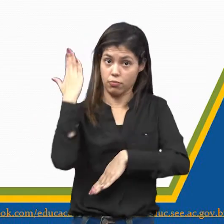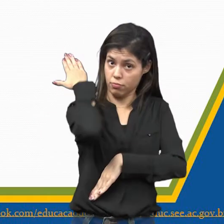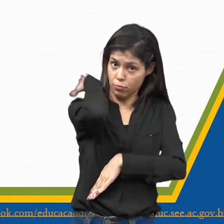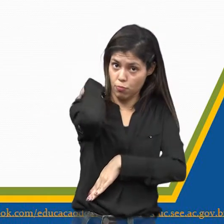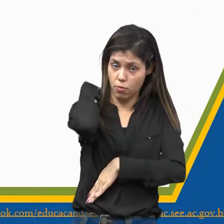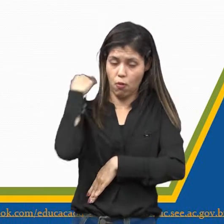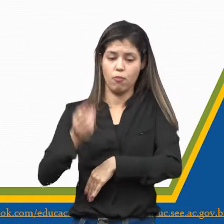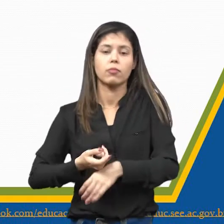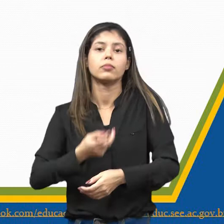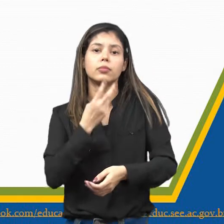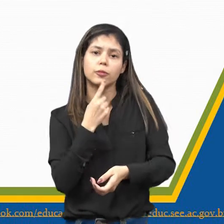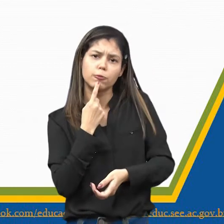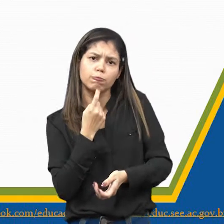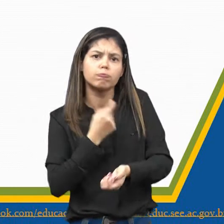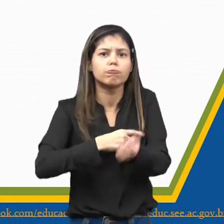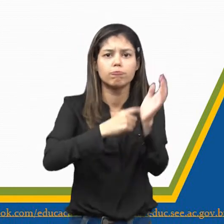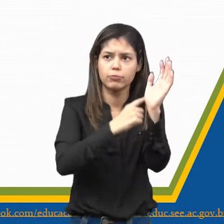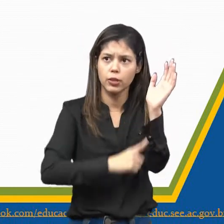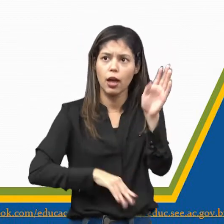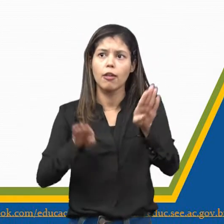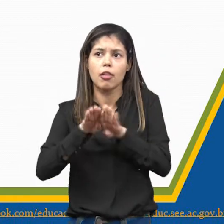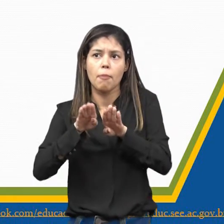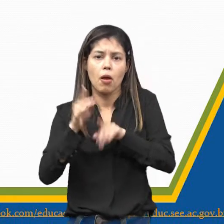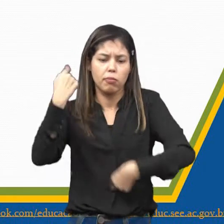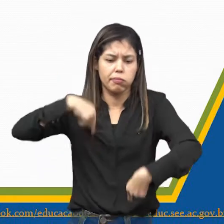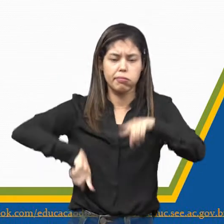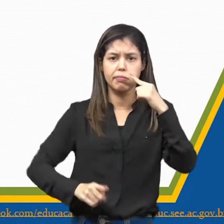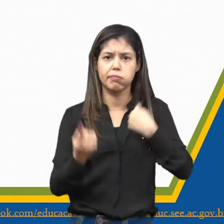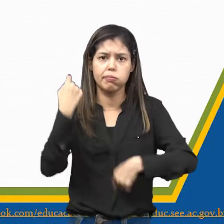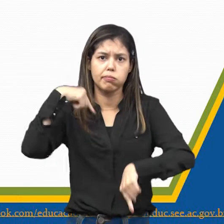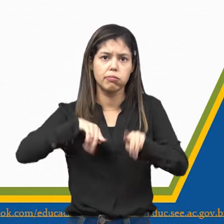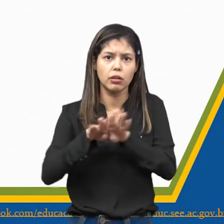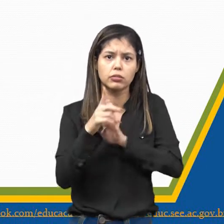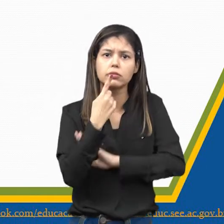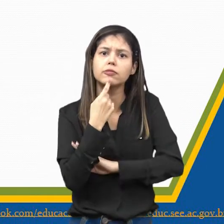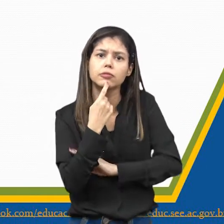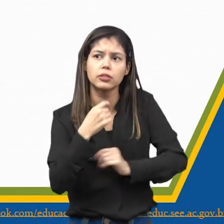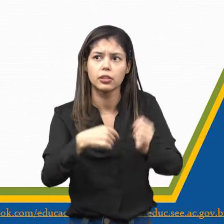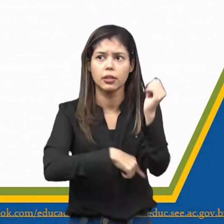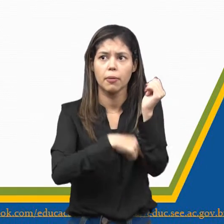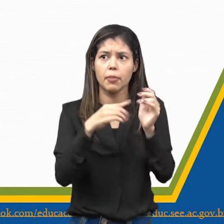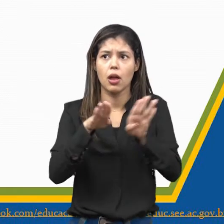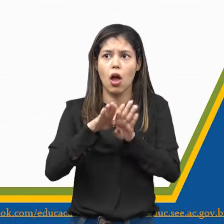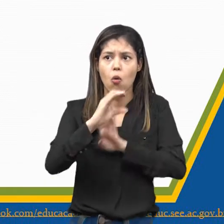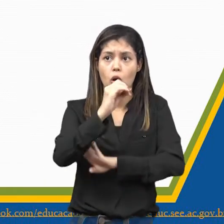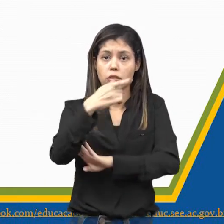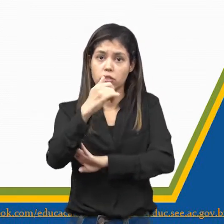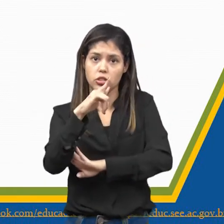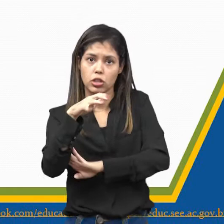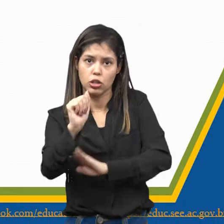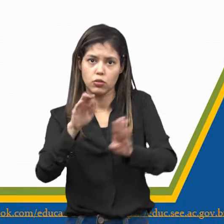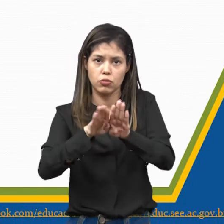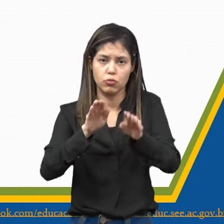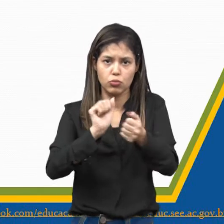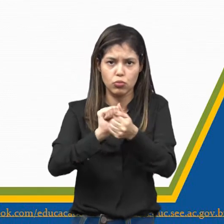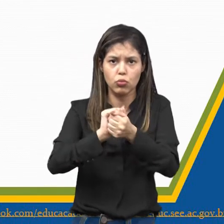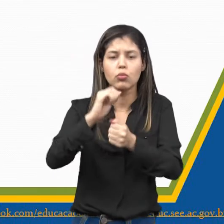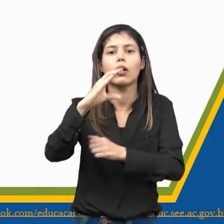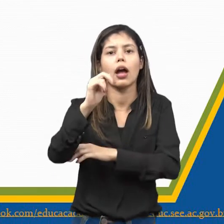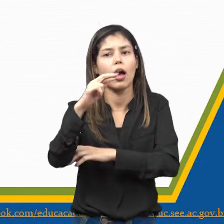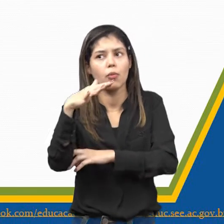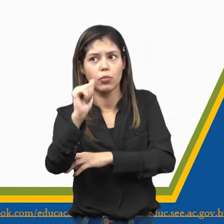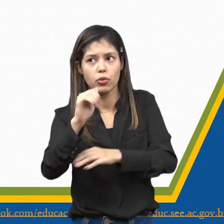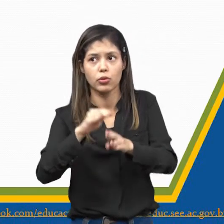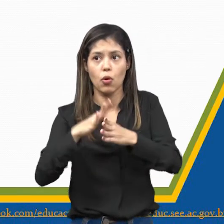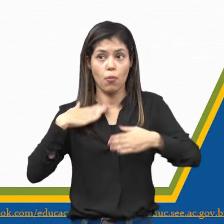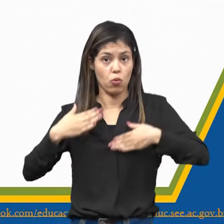sangue. Nós temos o transporte, onde através do sangue são transportados o oxigênio e o gás carbônico para os tecidos do corpo. E